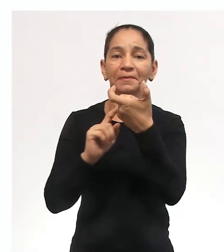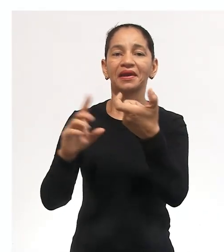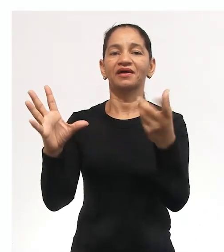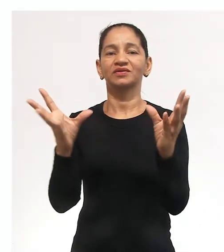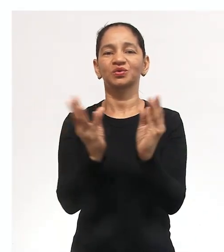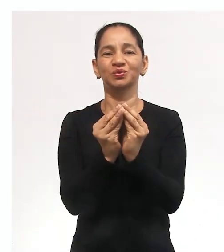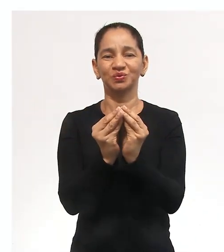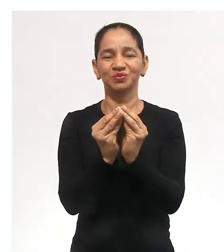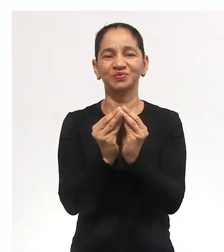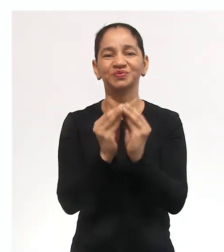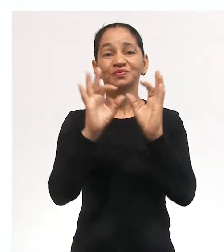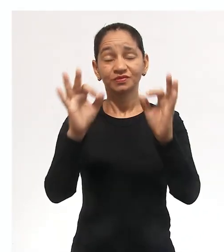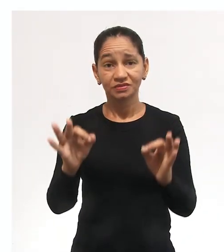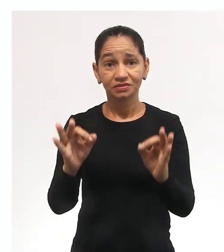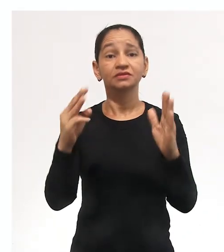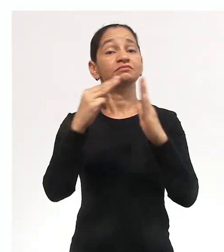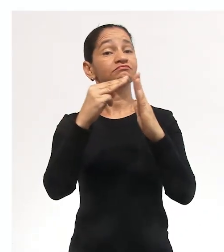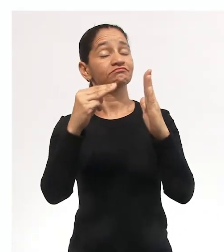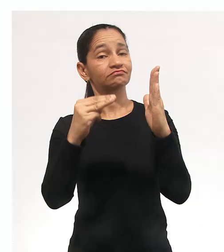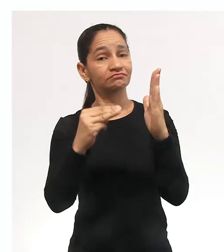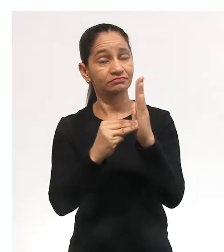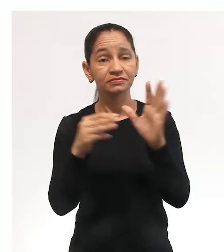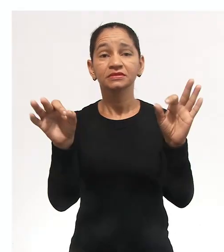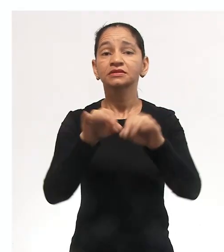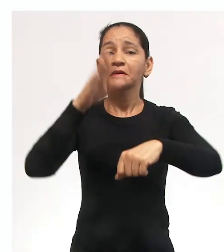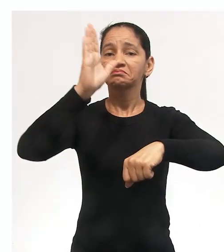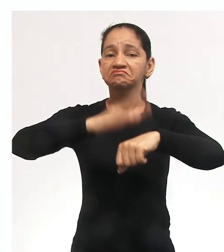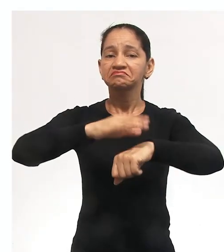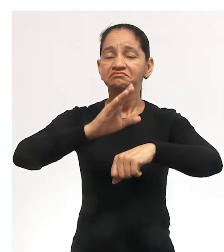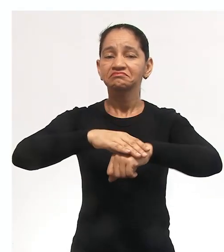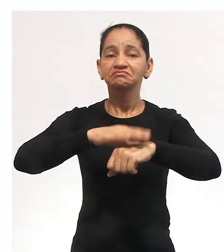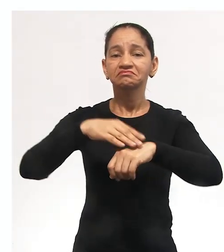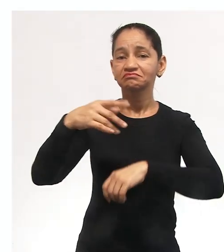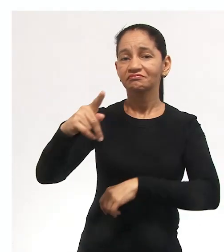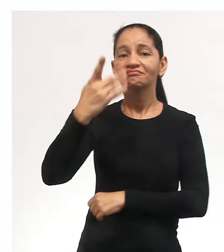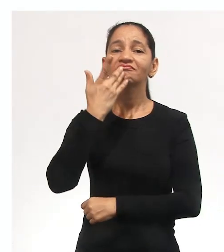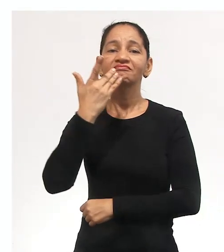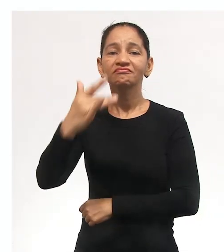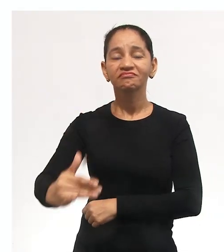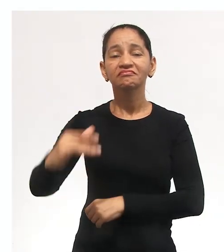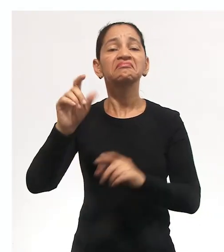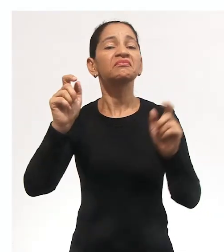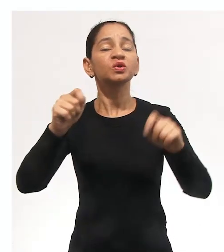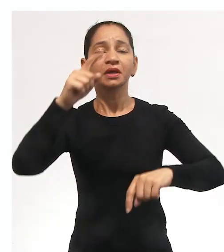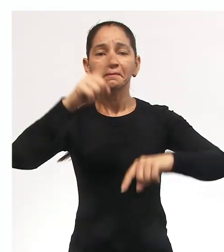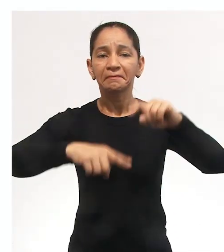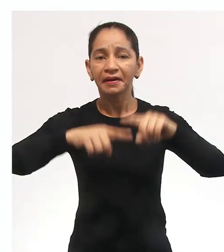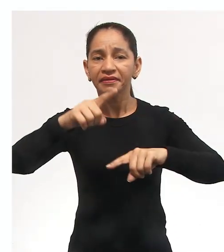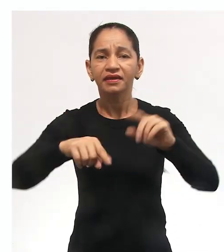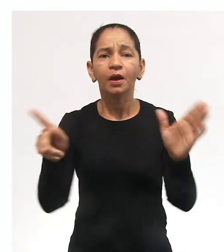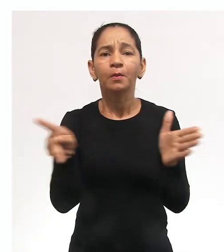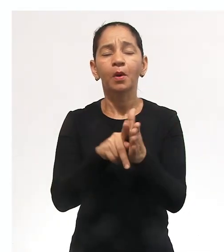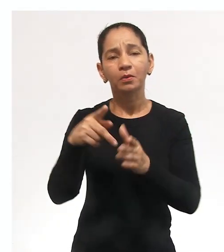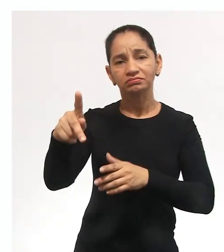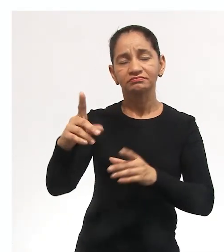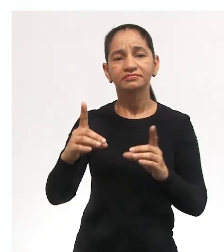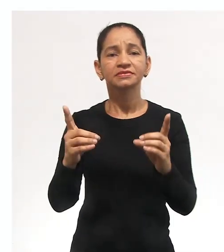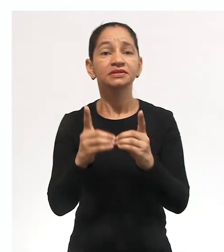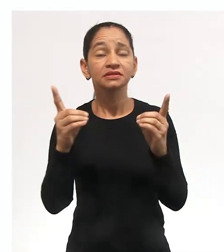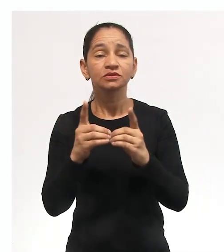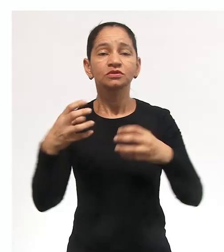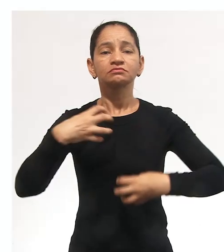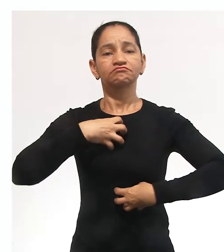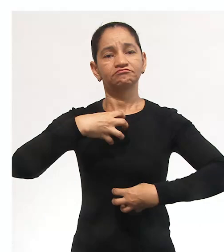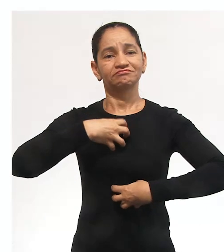palavras. O método Montessori, autonomia da criança, materiais didáticos